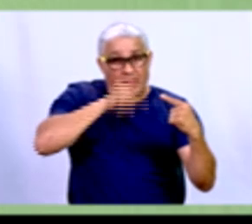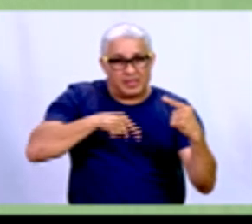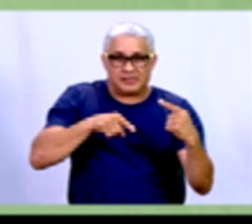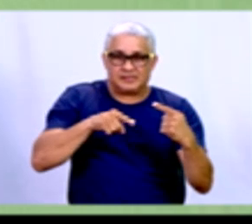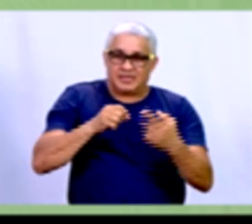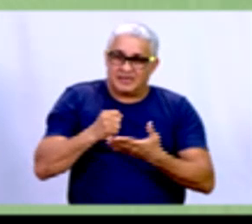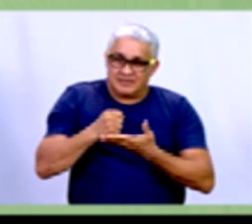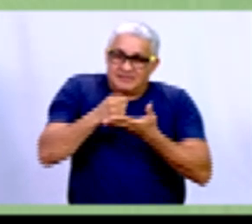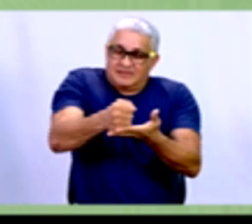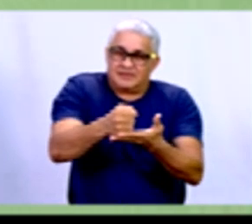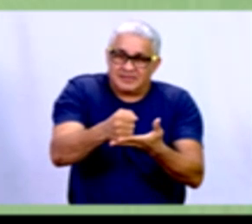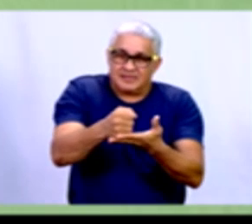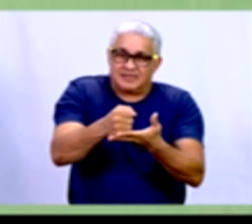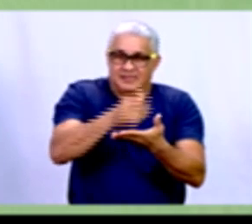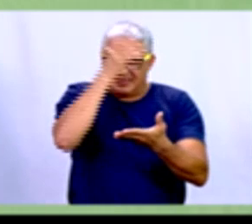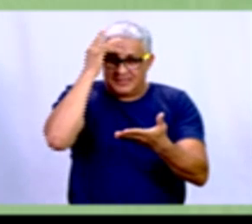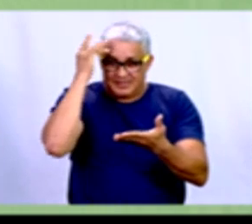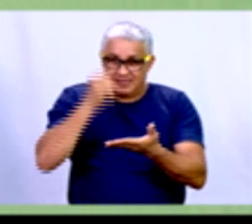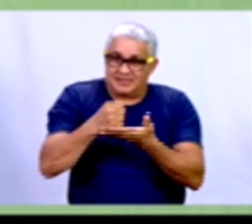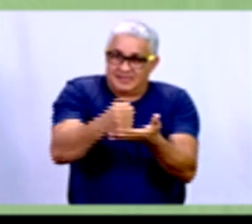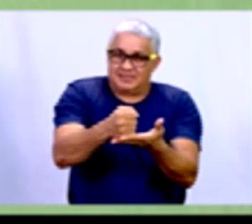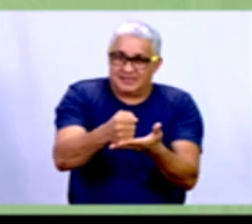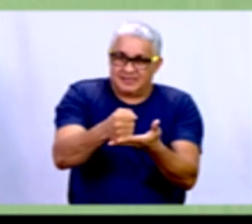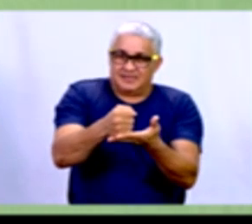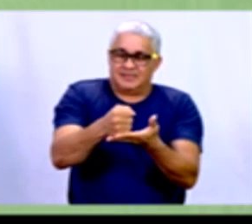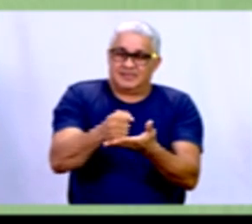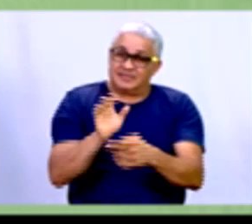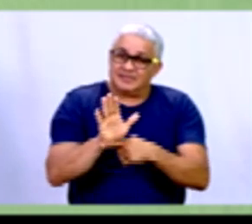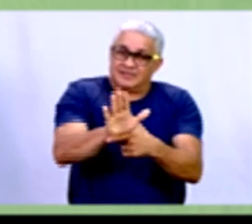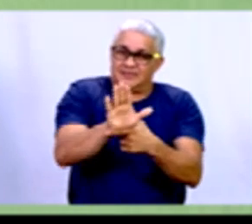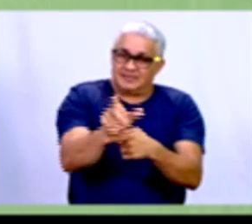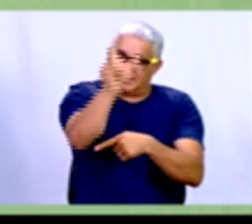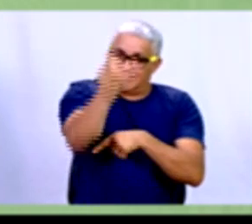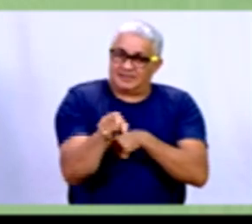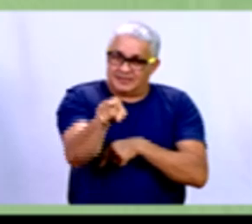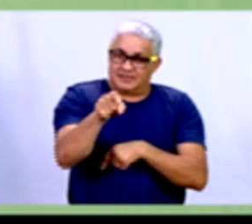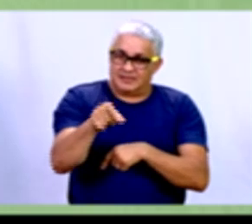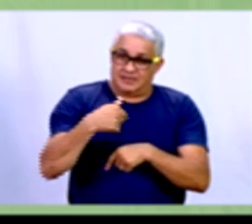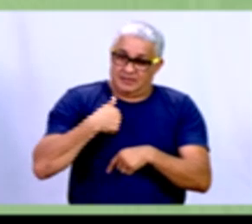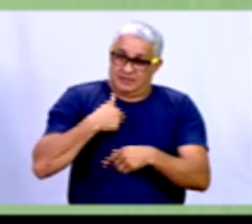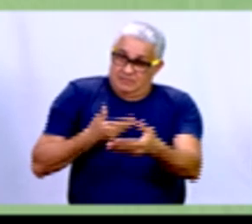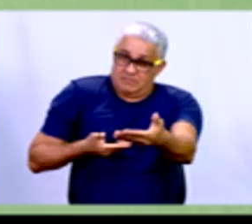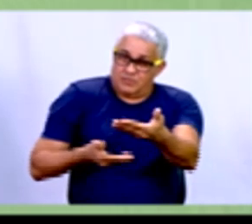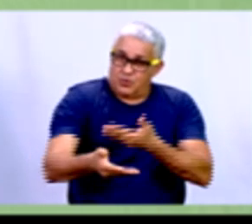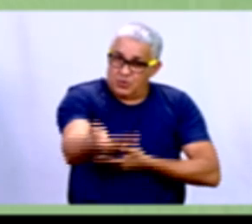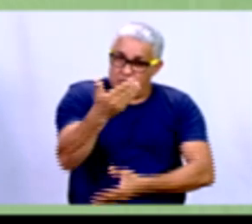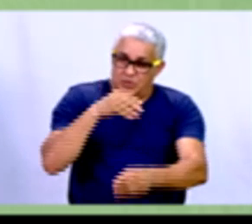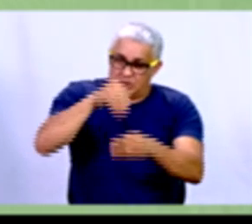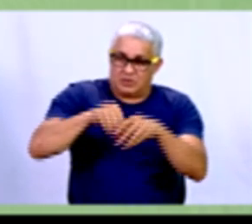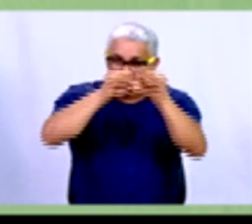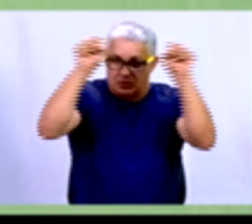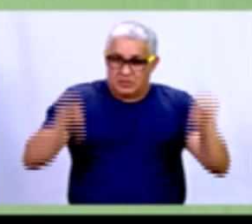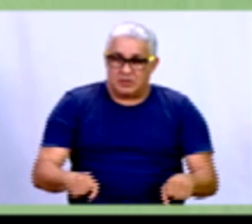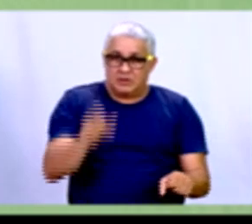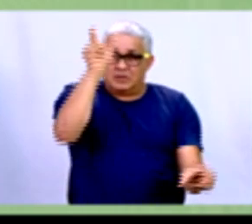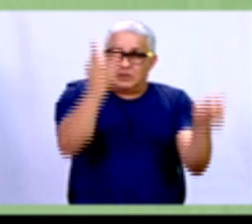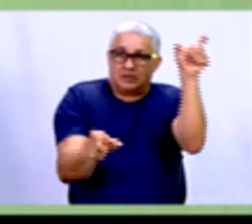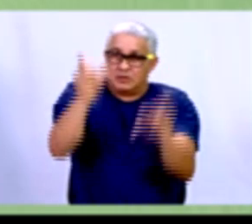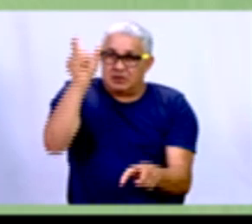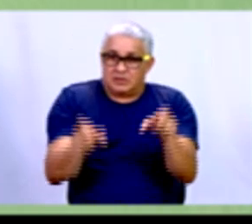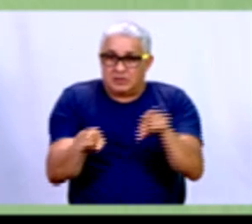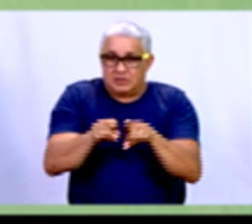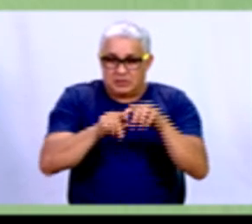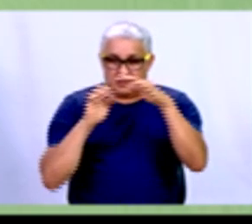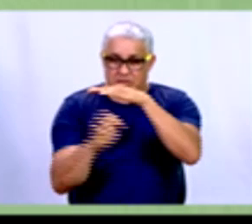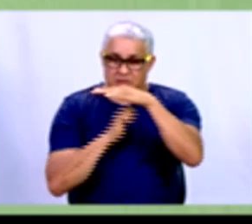essa clientela, tá? Então, você vai tornar esses usuários dos sistemas, os clientes, com as empresas